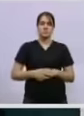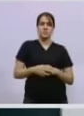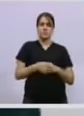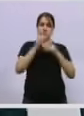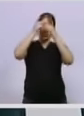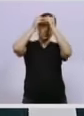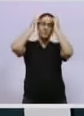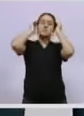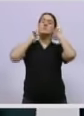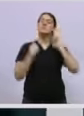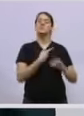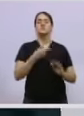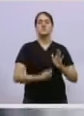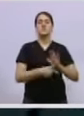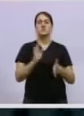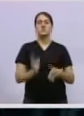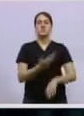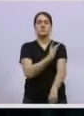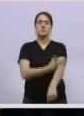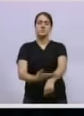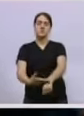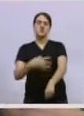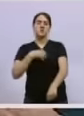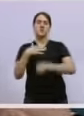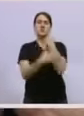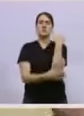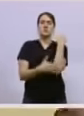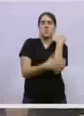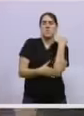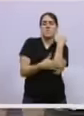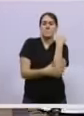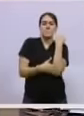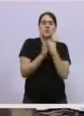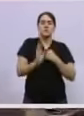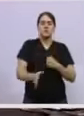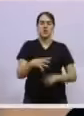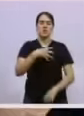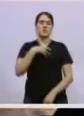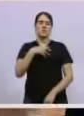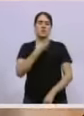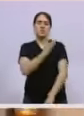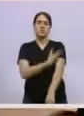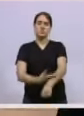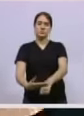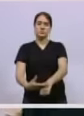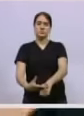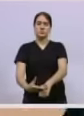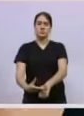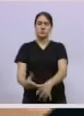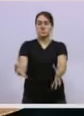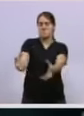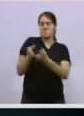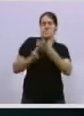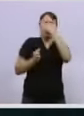já estávamos acostumados com o nosso jeito ciumento de amar, já estávamos acostumados com o nosso jeito ciumento de possuir as